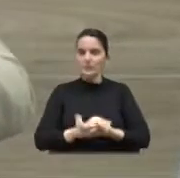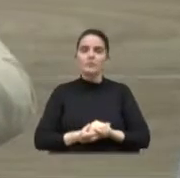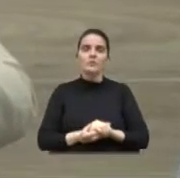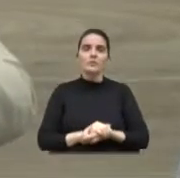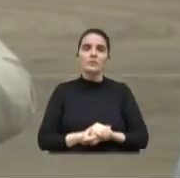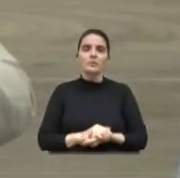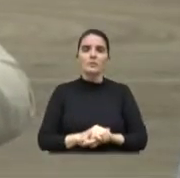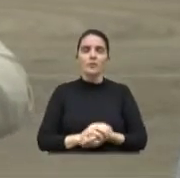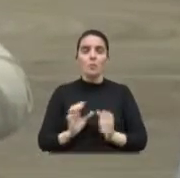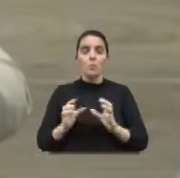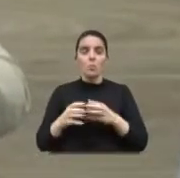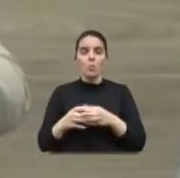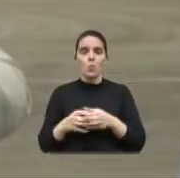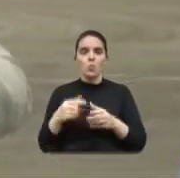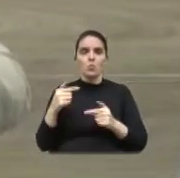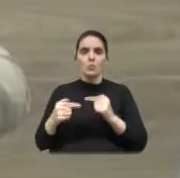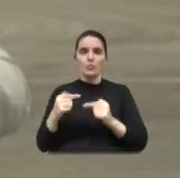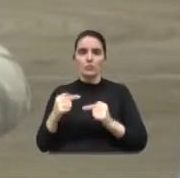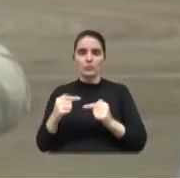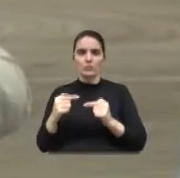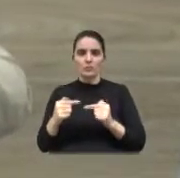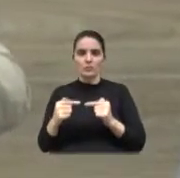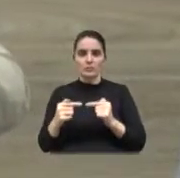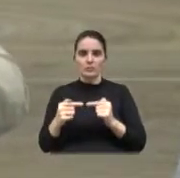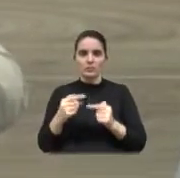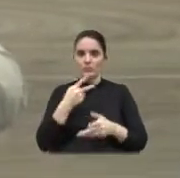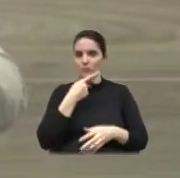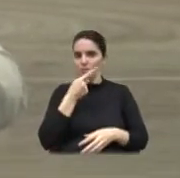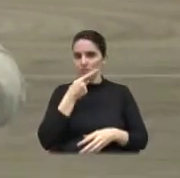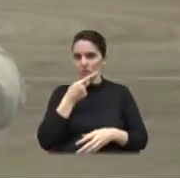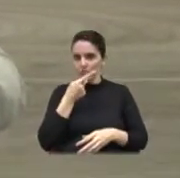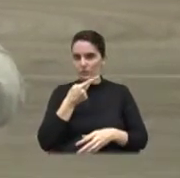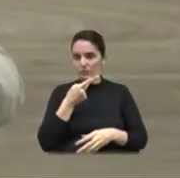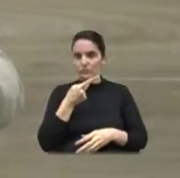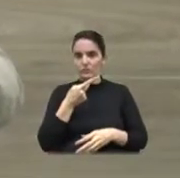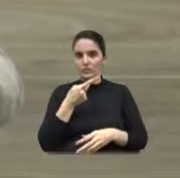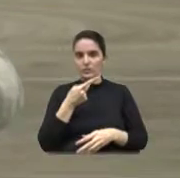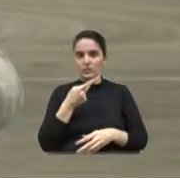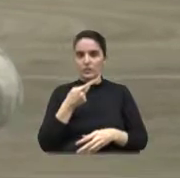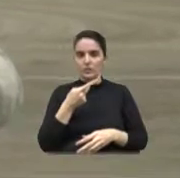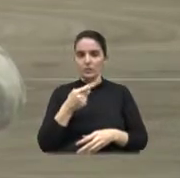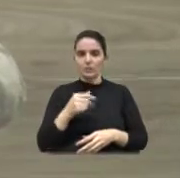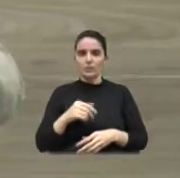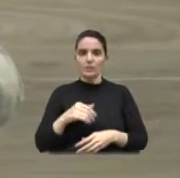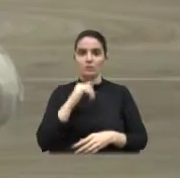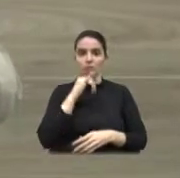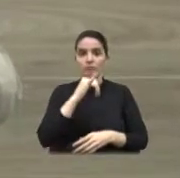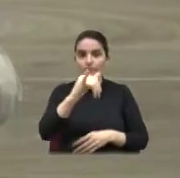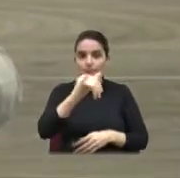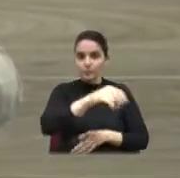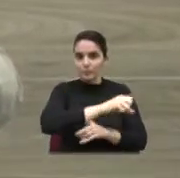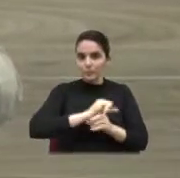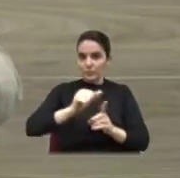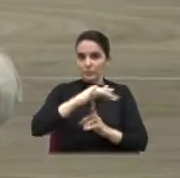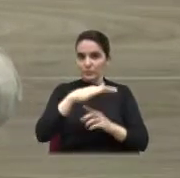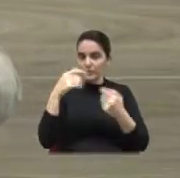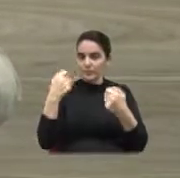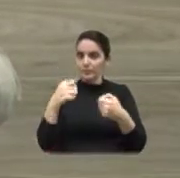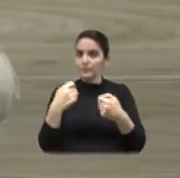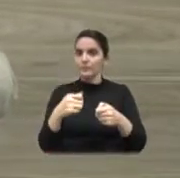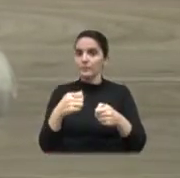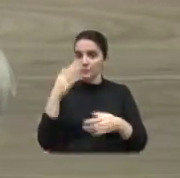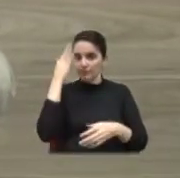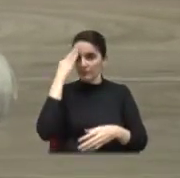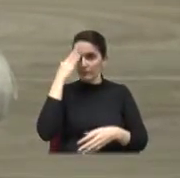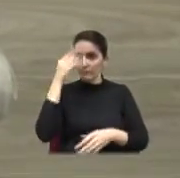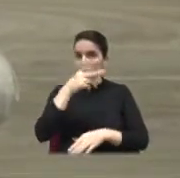que o partido político, quando ele coloca determinadas coisas para a nossa sociedade, a gente tem que ver que nós ainda somos um